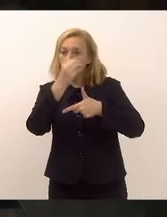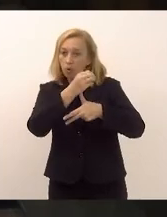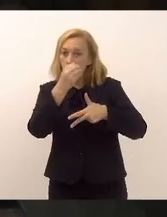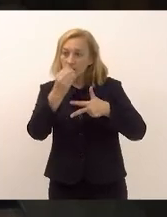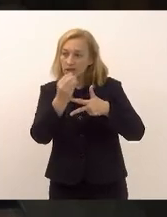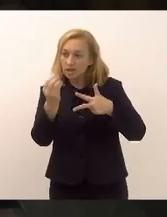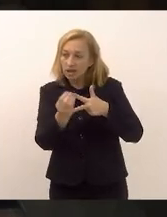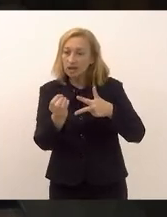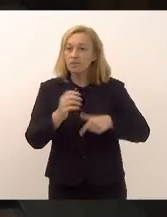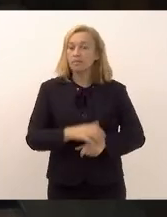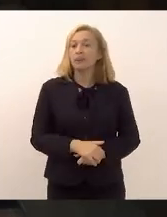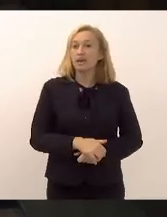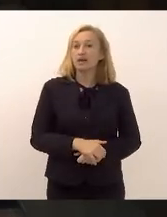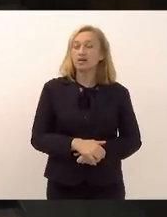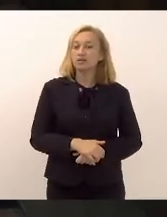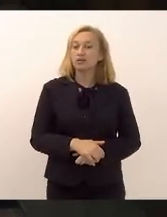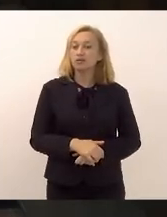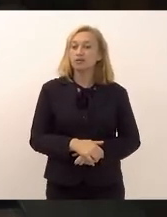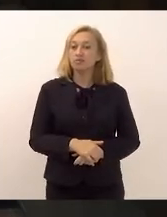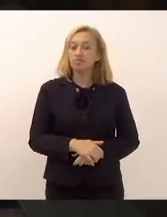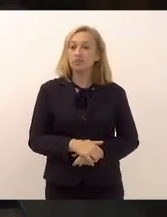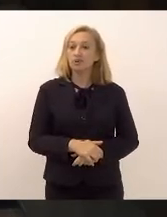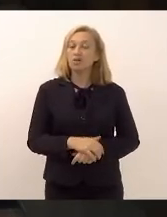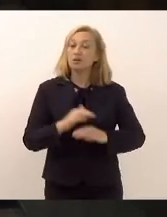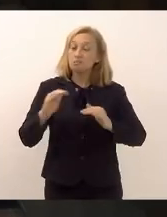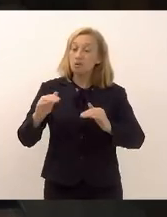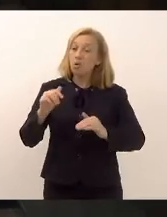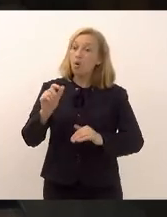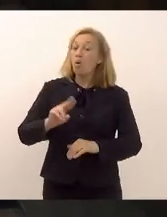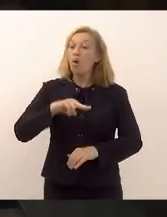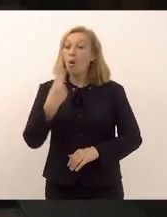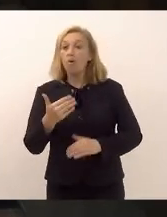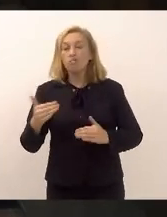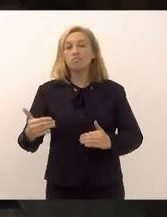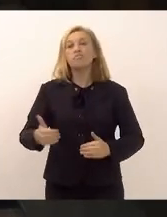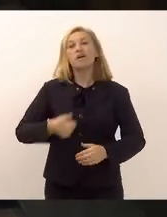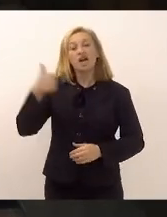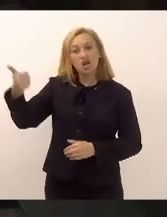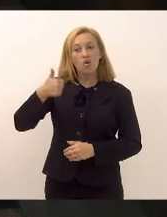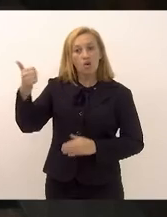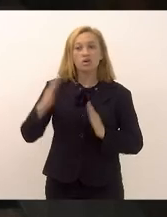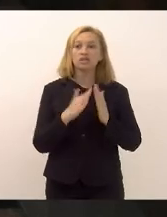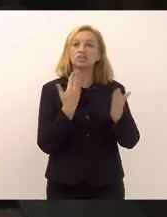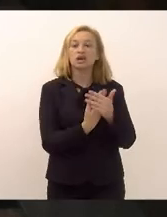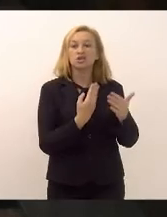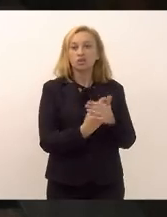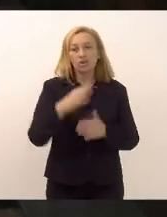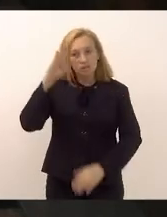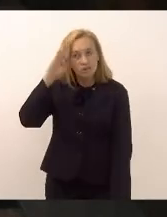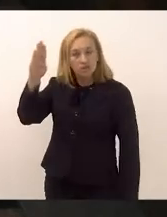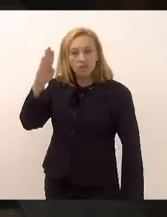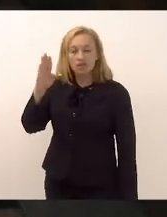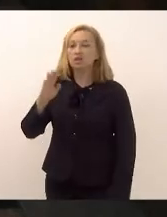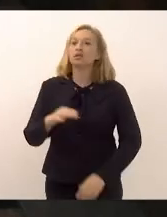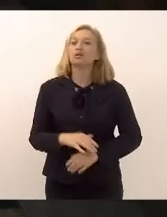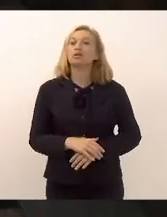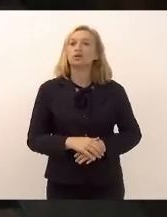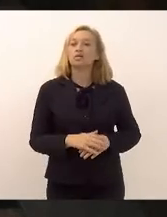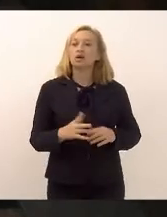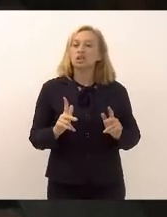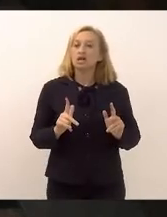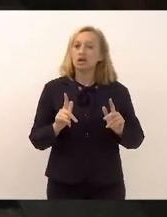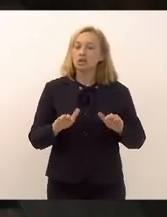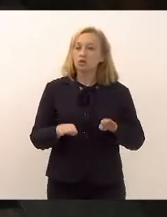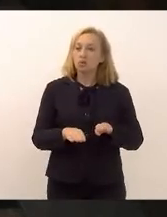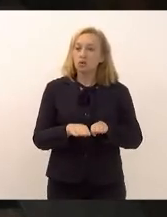de avaliação, semelhantes ou superiores ao das escolas das Forças Armadas, que guardam o mesmo nível